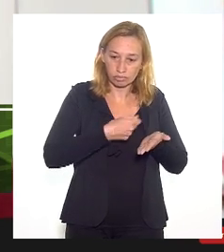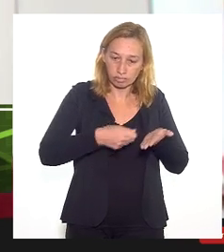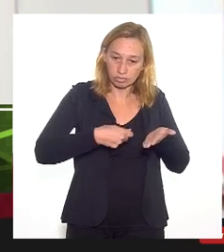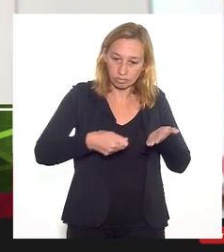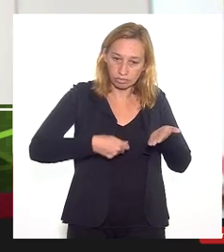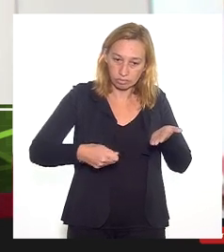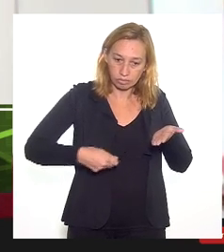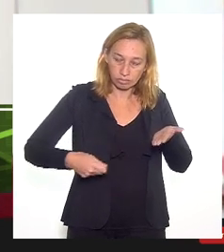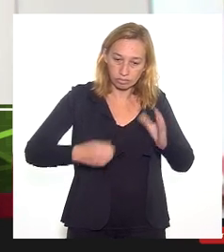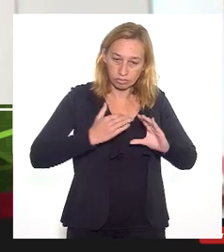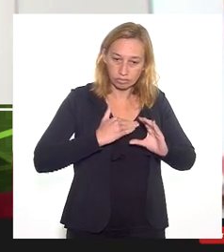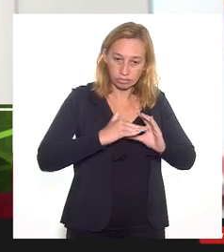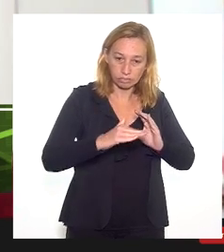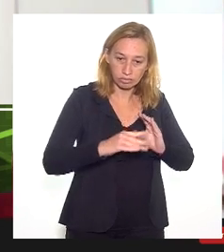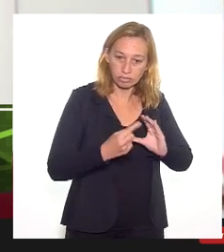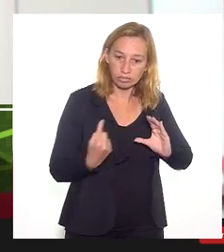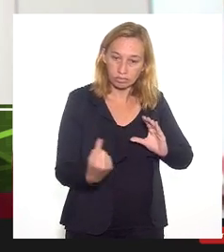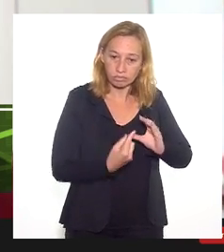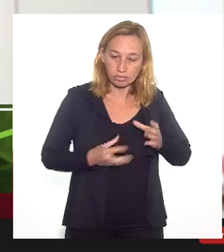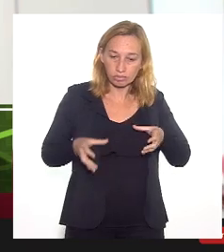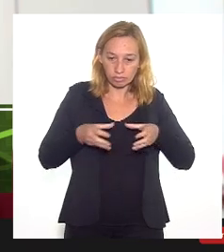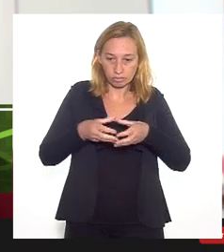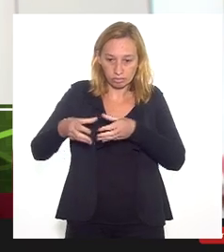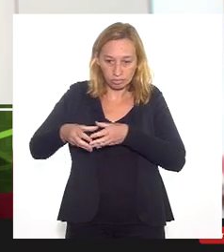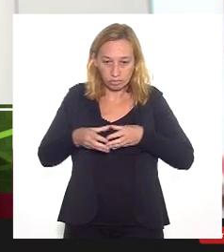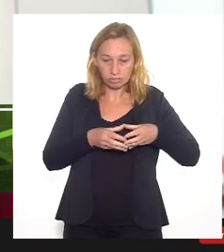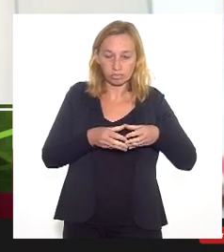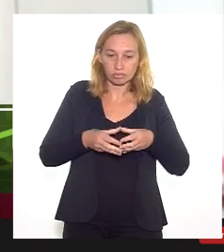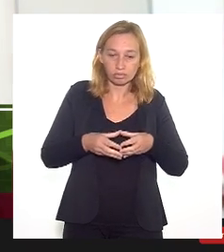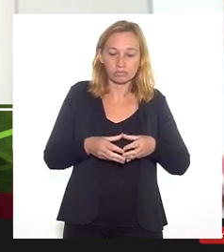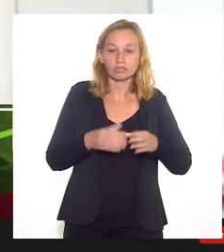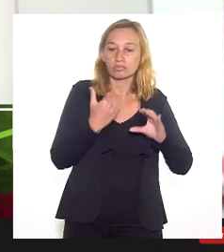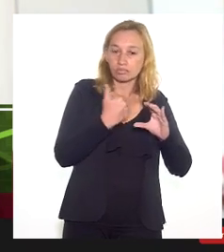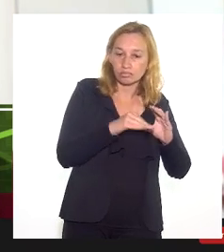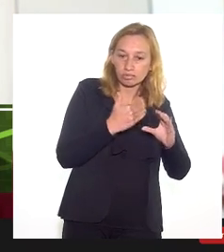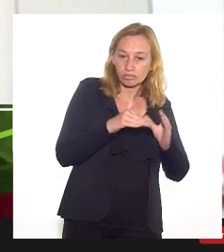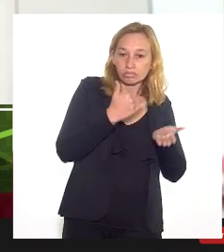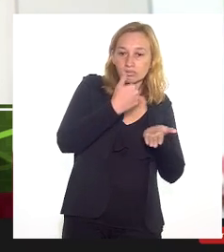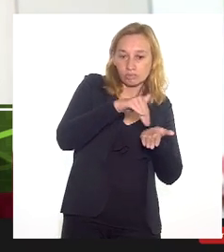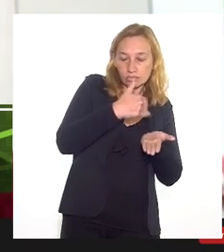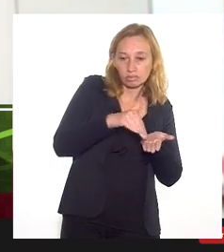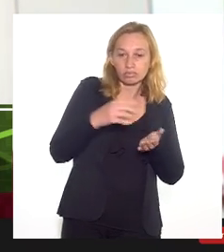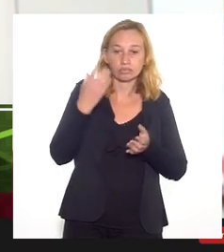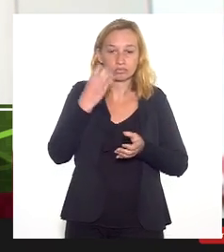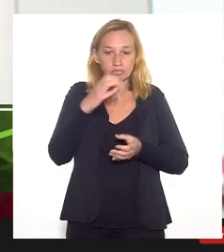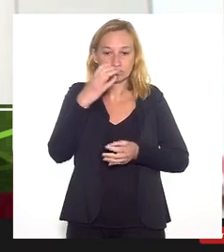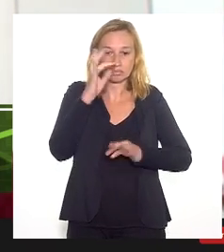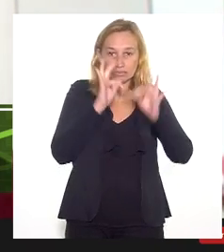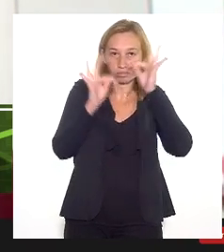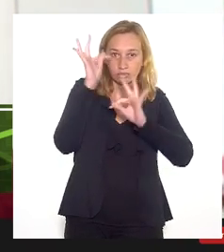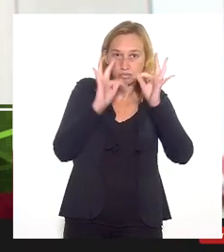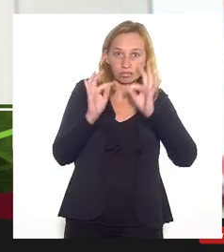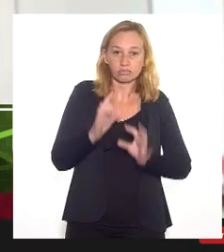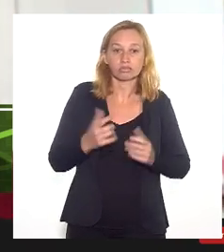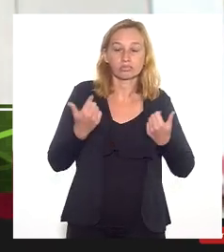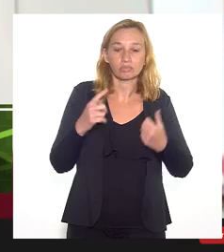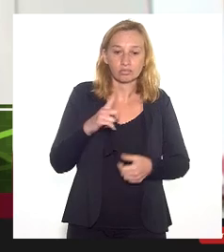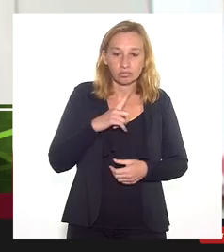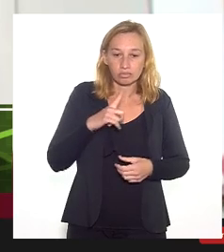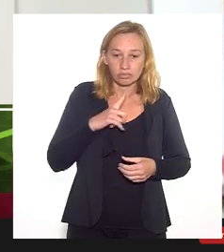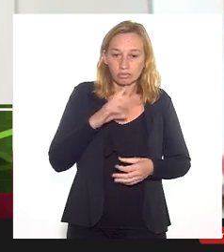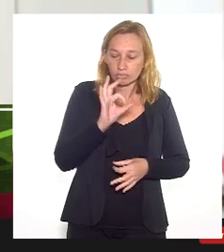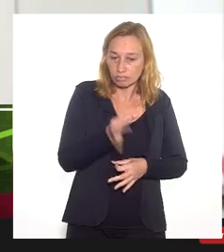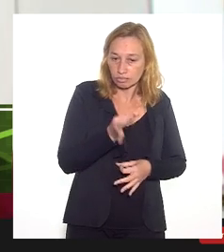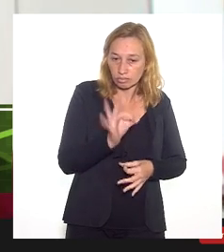para ser encaminhado para as nossas comissões para ser encaminhado para a Secretaria de Ciência e Tecnologia para que a gente tenha uma formalização